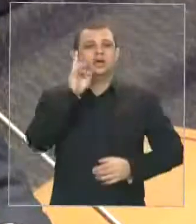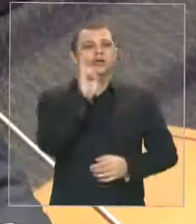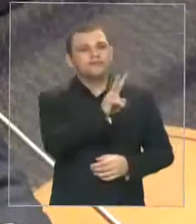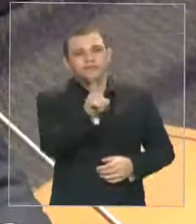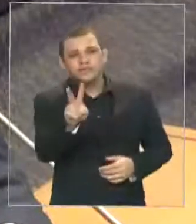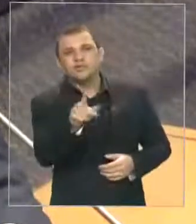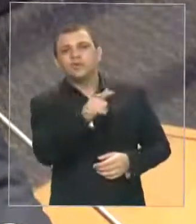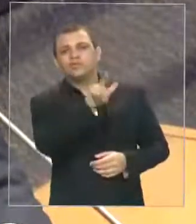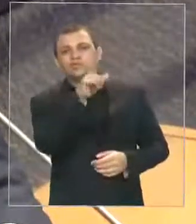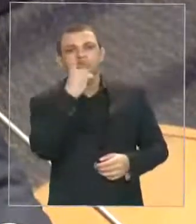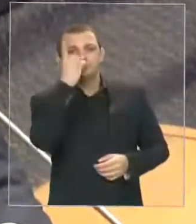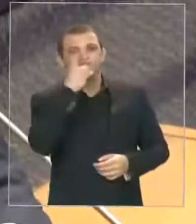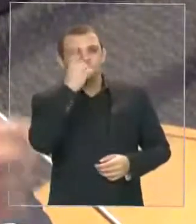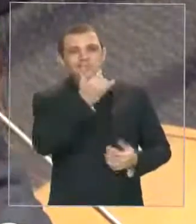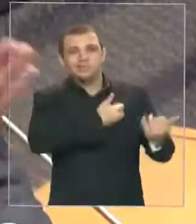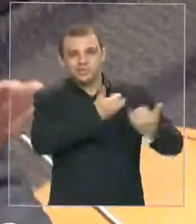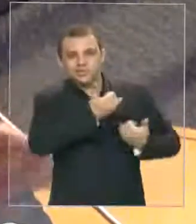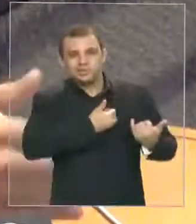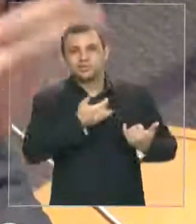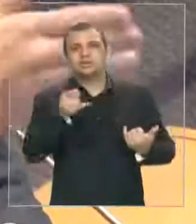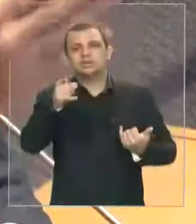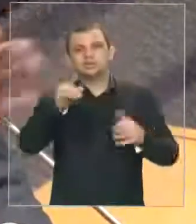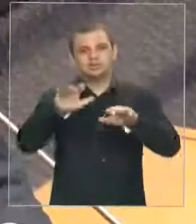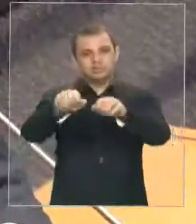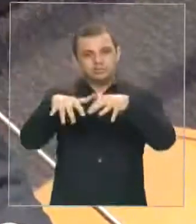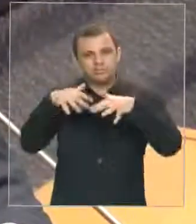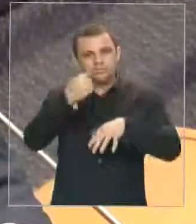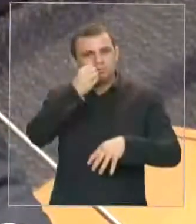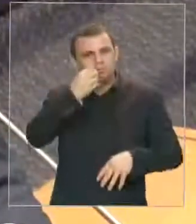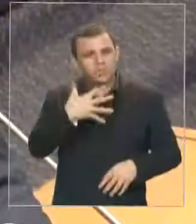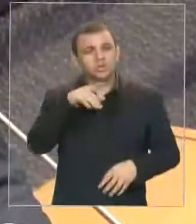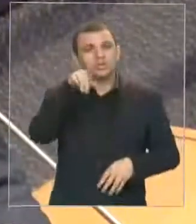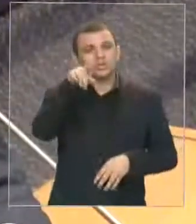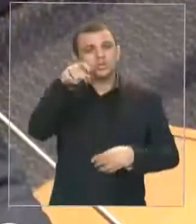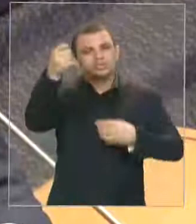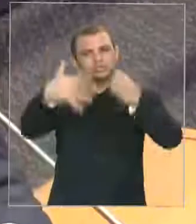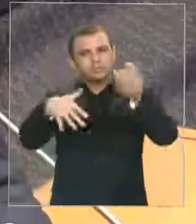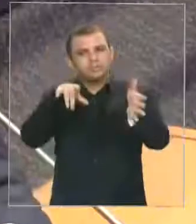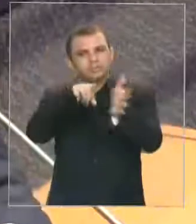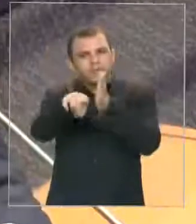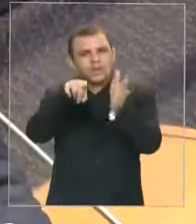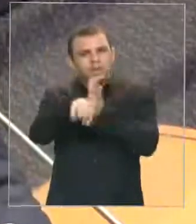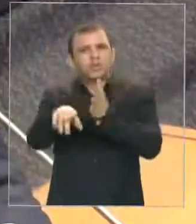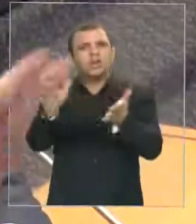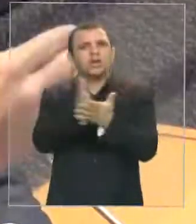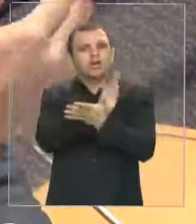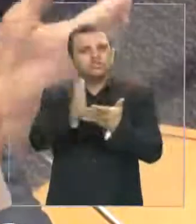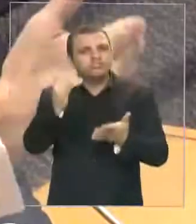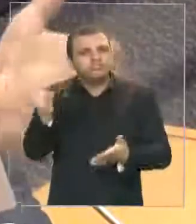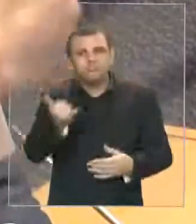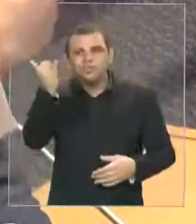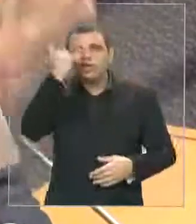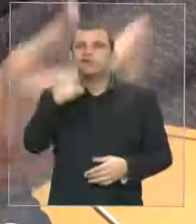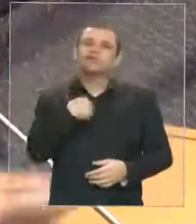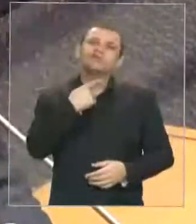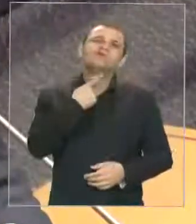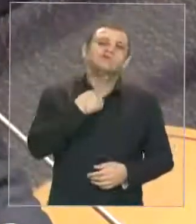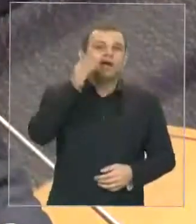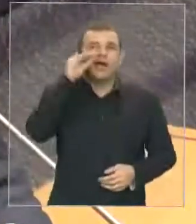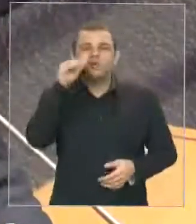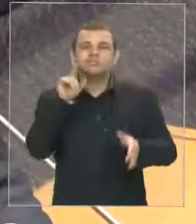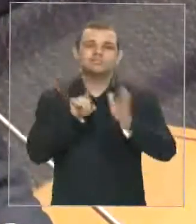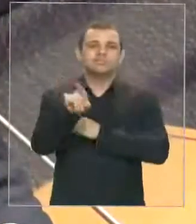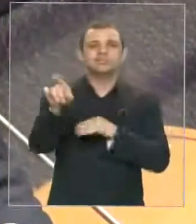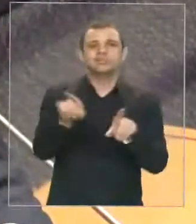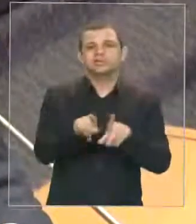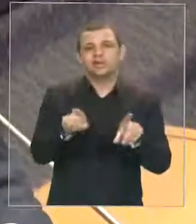boa a reunião, e Vossa Excelência fez alguns questionamentos pertinentes que eu gostaria de ter feito. O deputado César, o